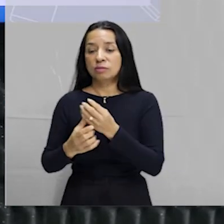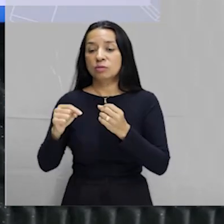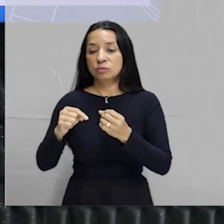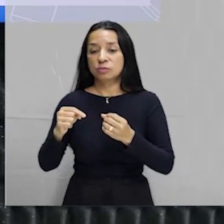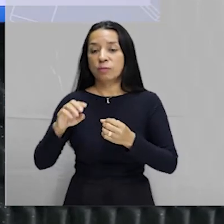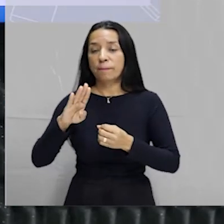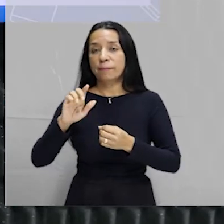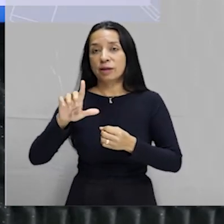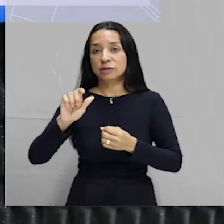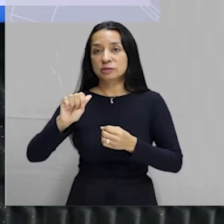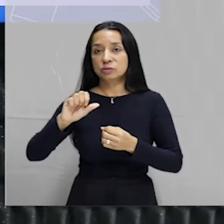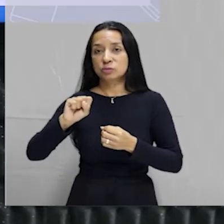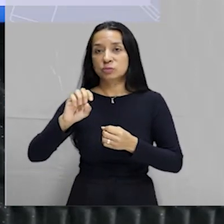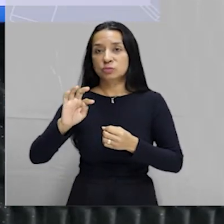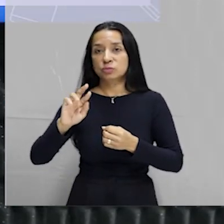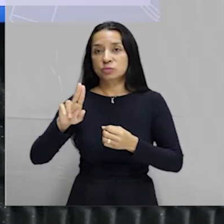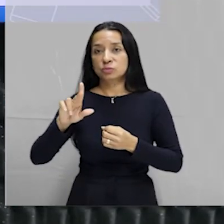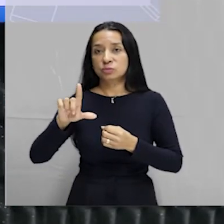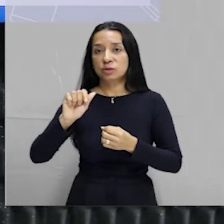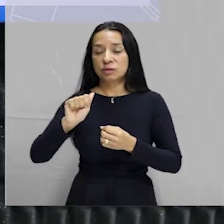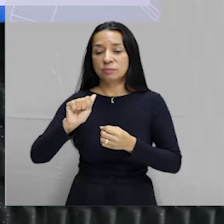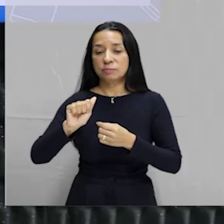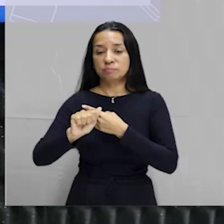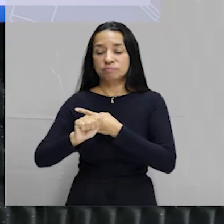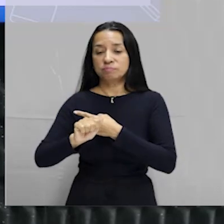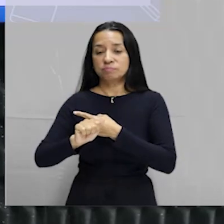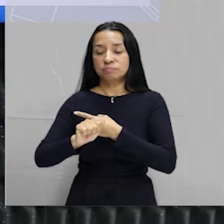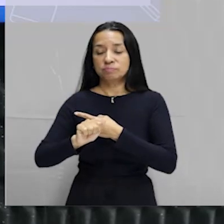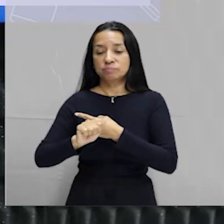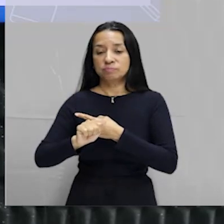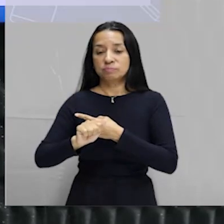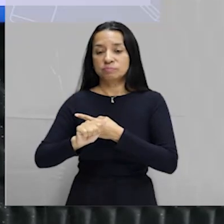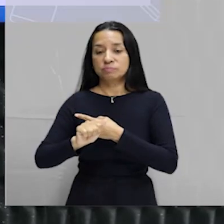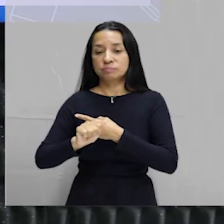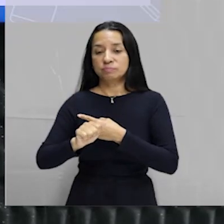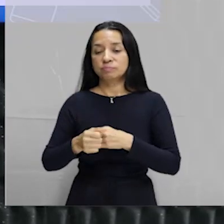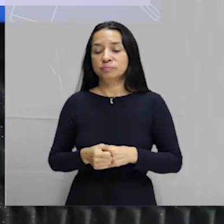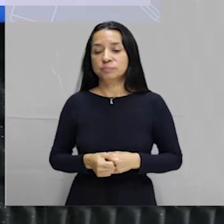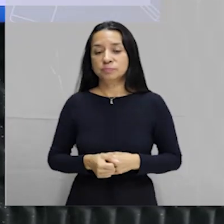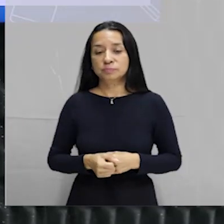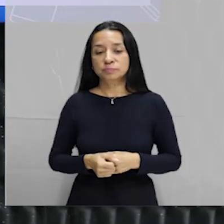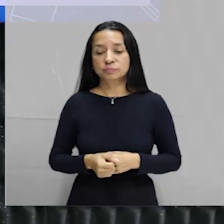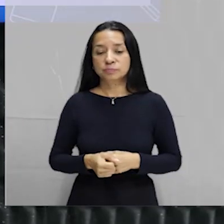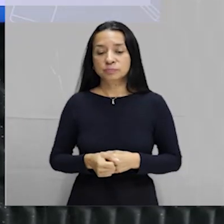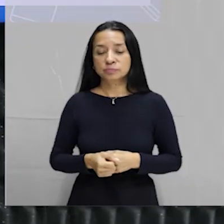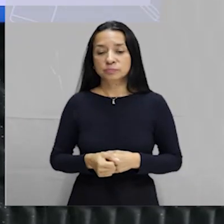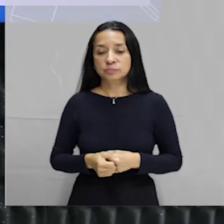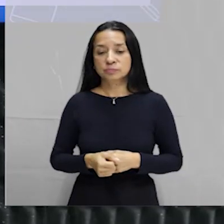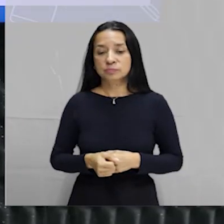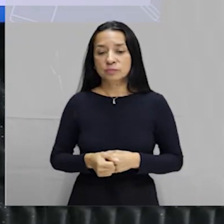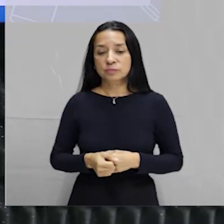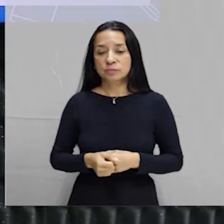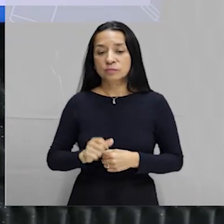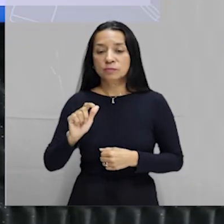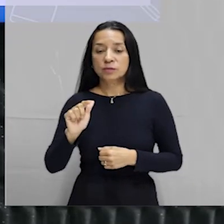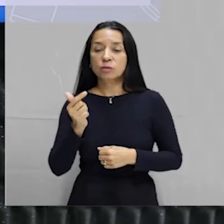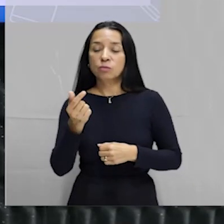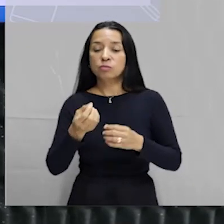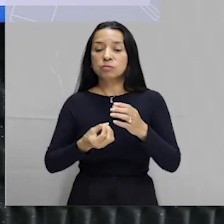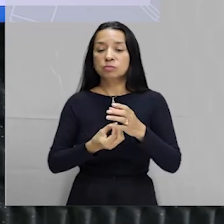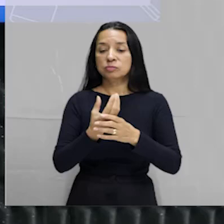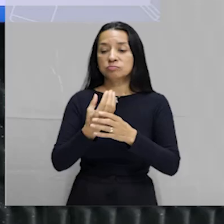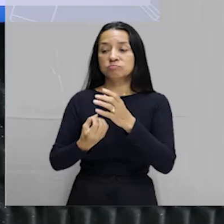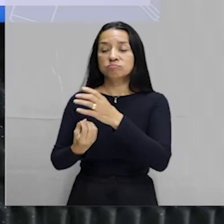dos seres humanos, nós chamamos de blastocisto. E cada blastocisto vai originar um